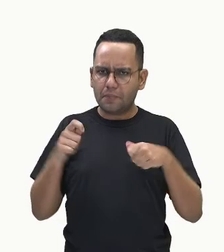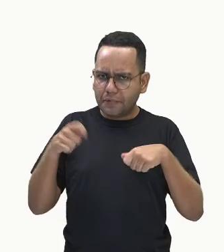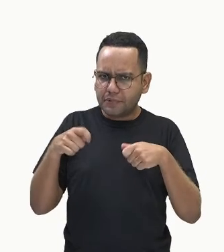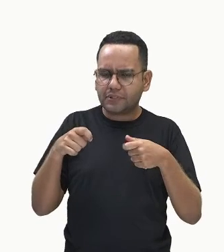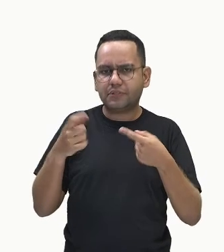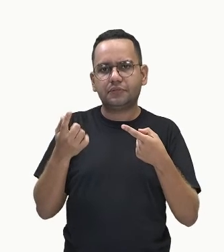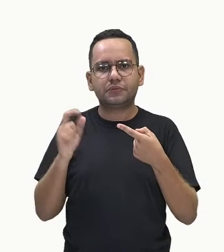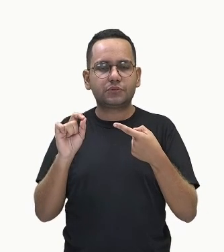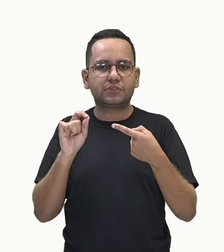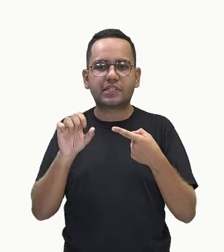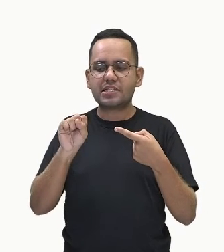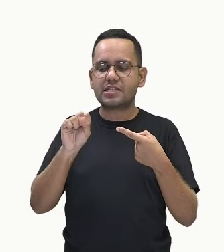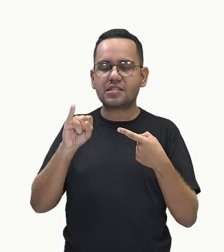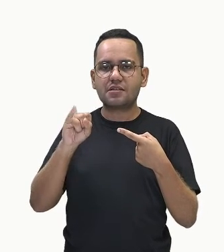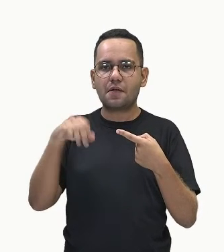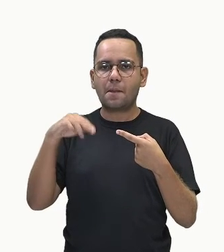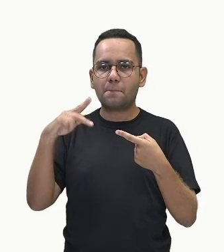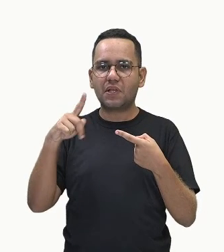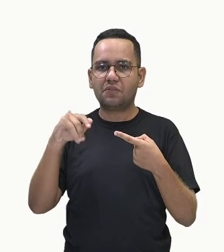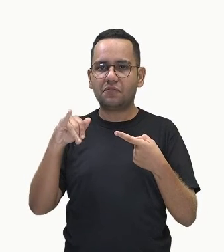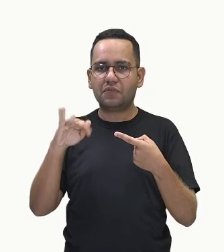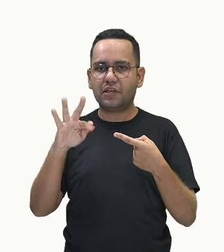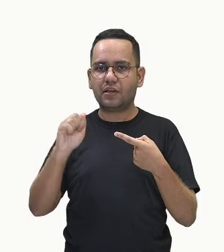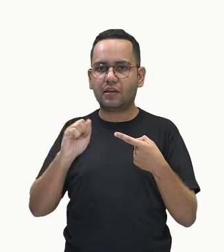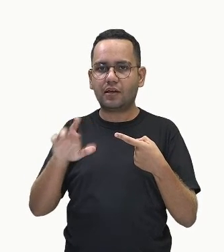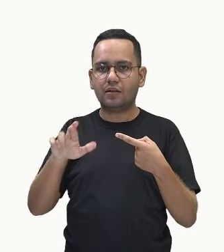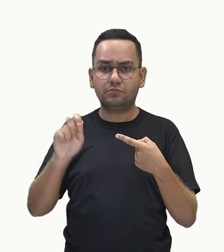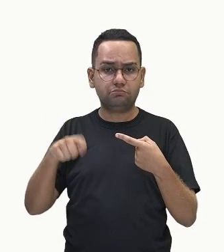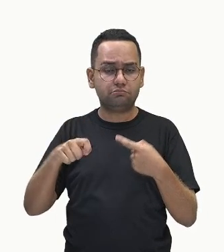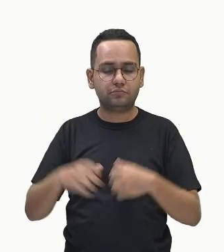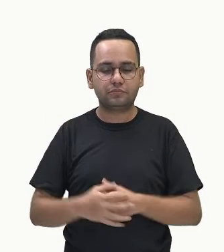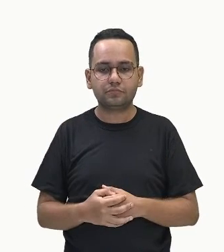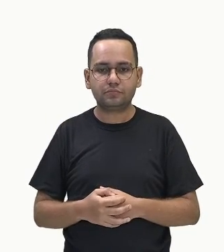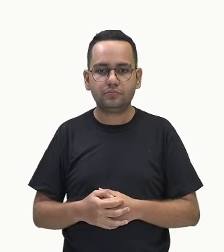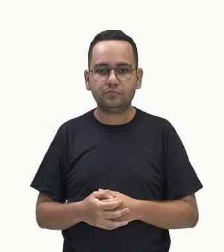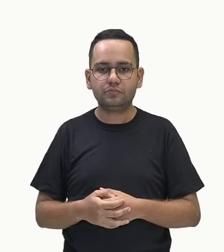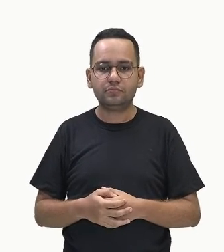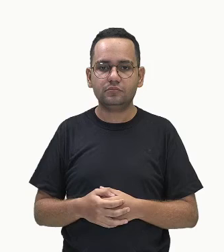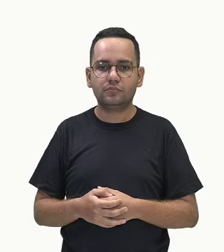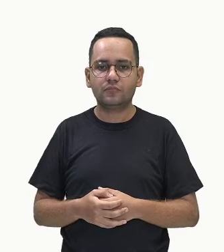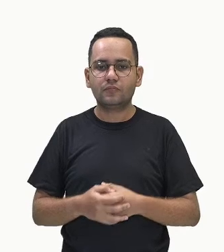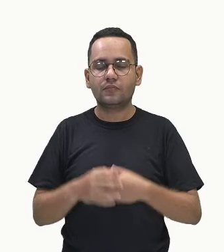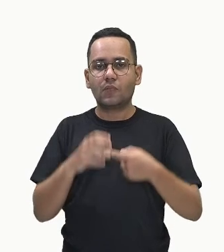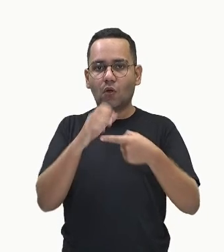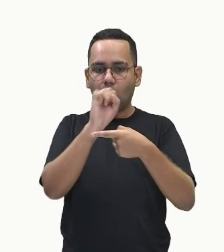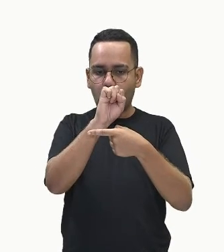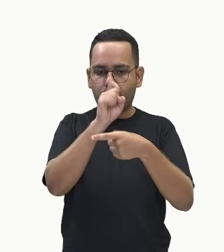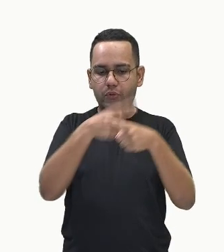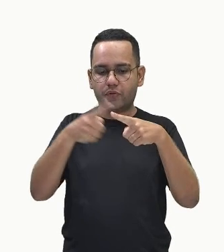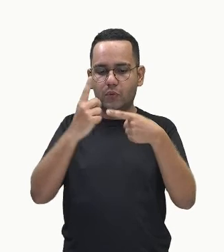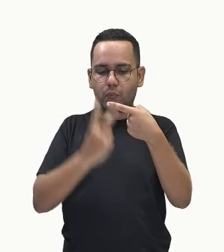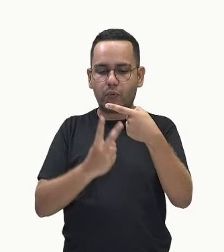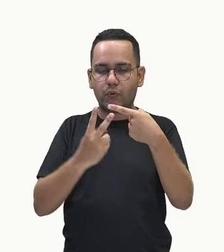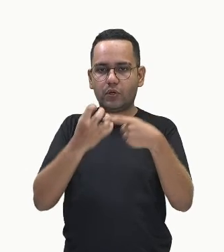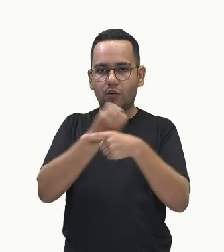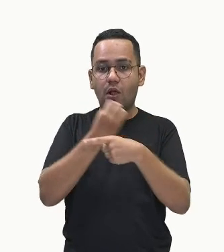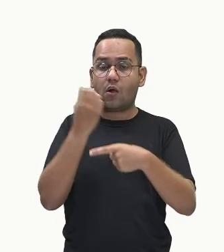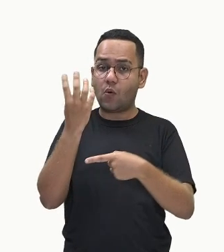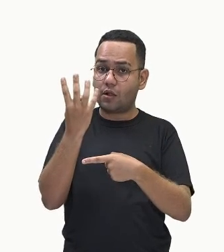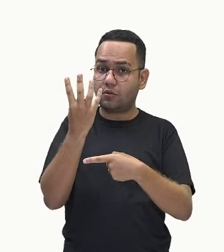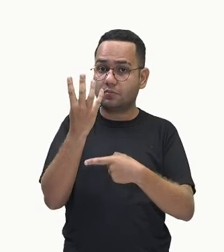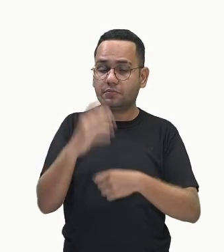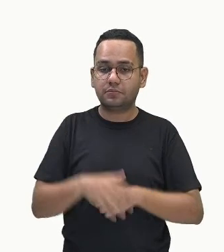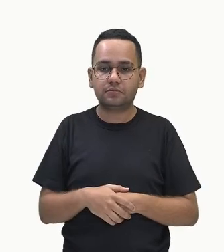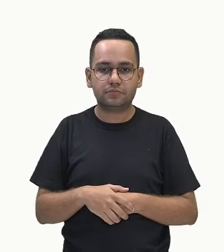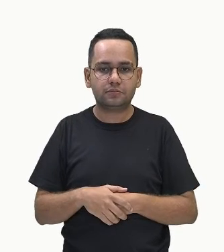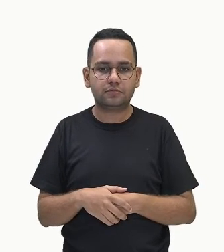Então, a gente pode melhorar isso daí, ó. Porque 8 dividido por 2, isso é igual a 4.